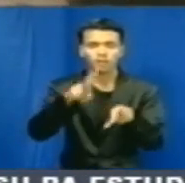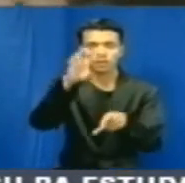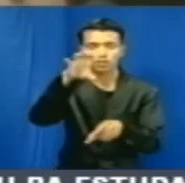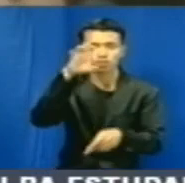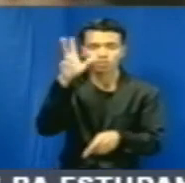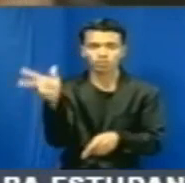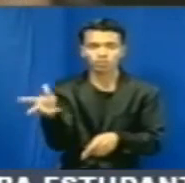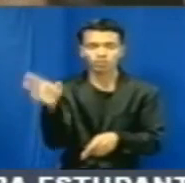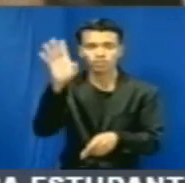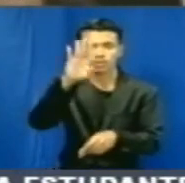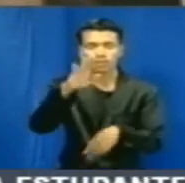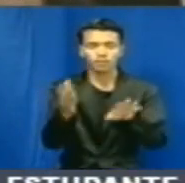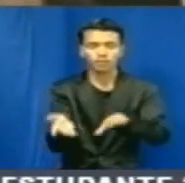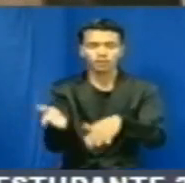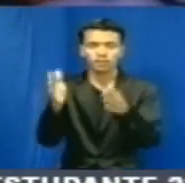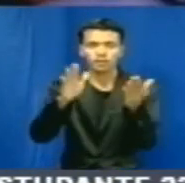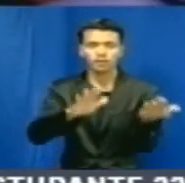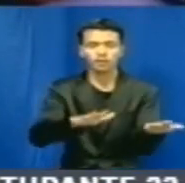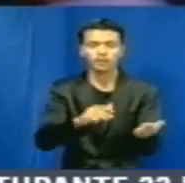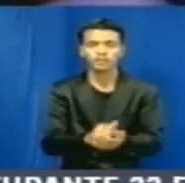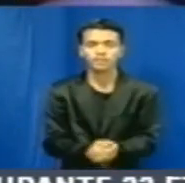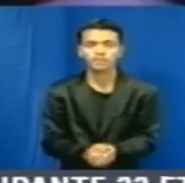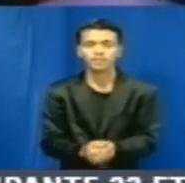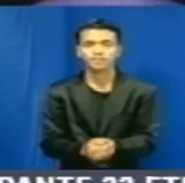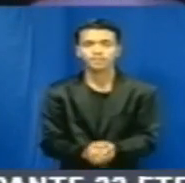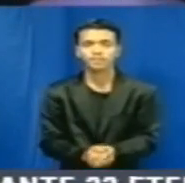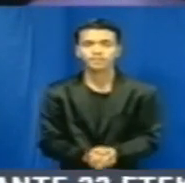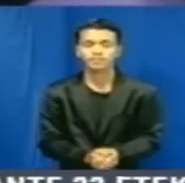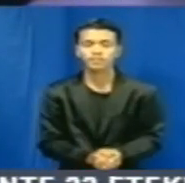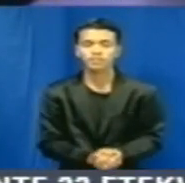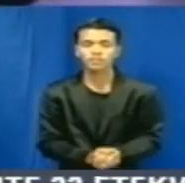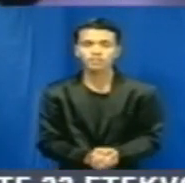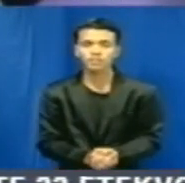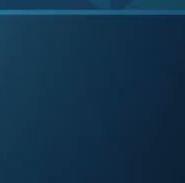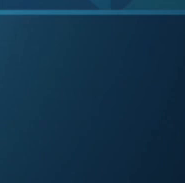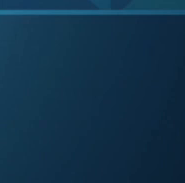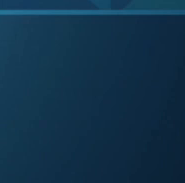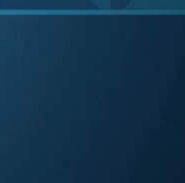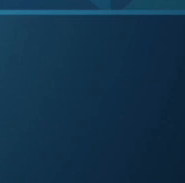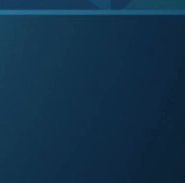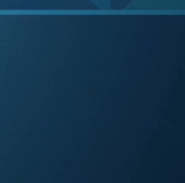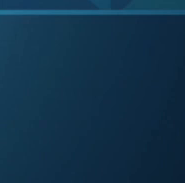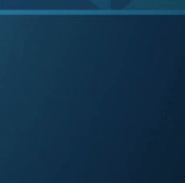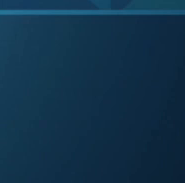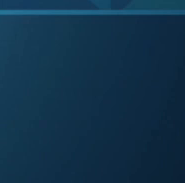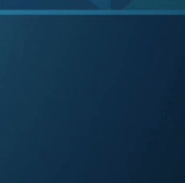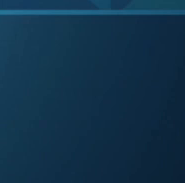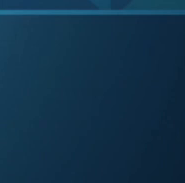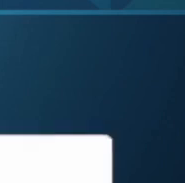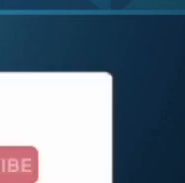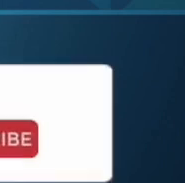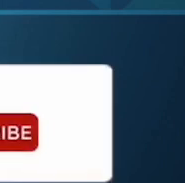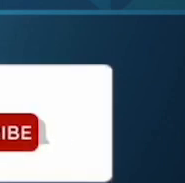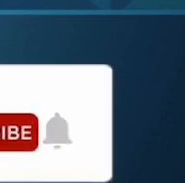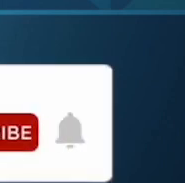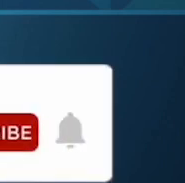tolu nulu racing hat makalakum vida. Husi naru basti noronya ba ertetiali. Atu hetang informação